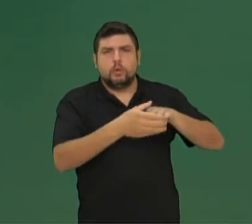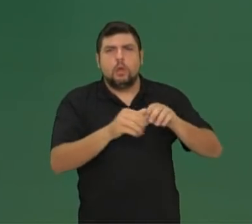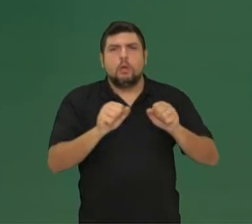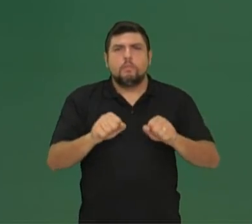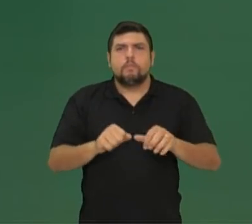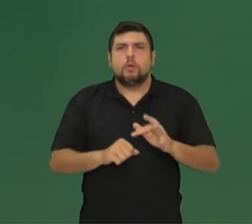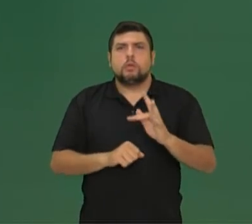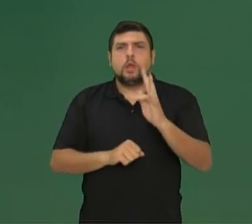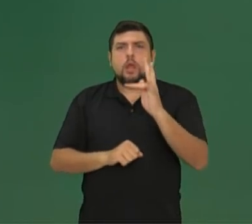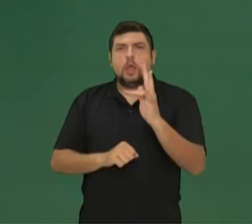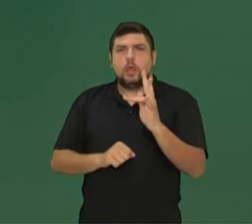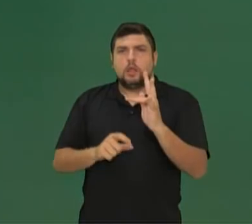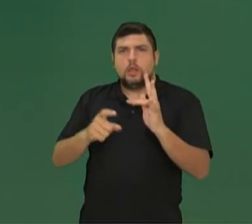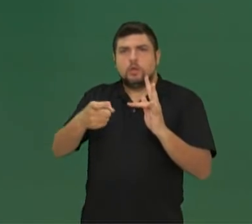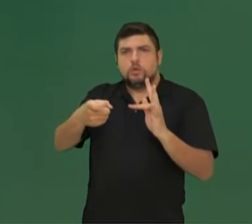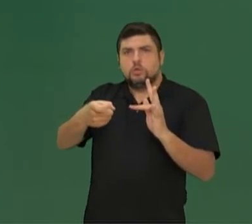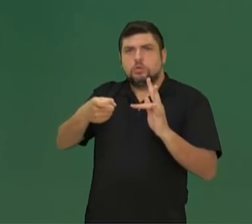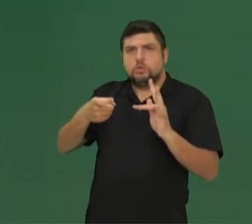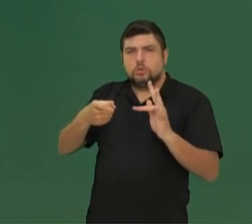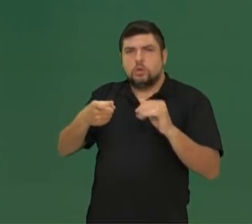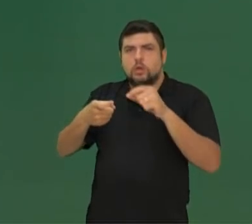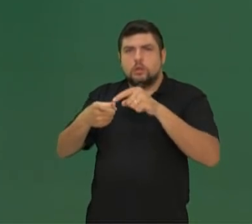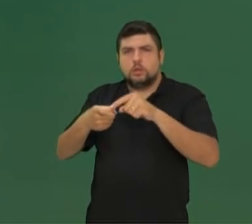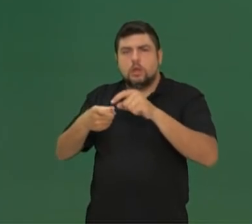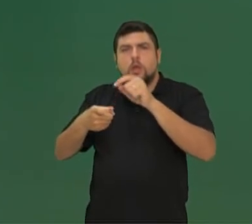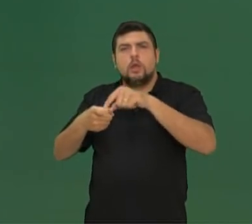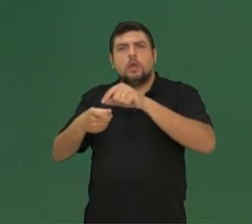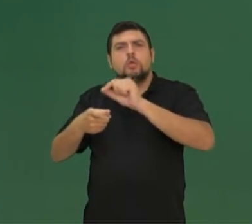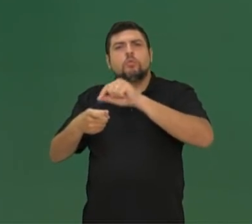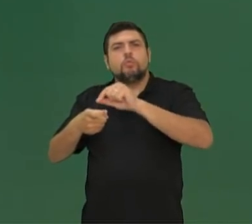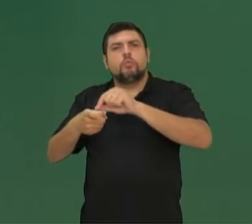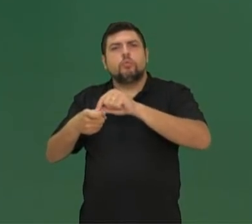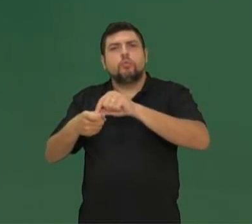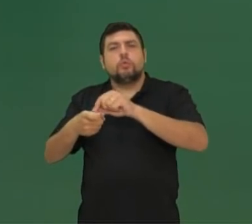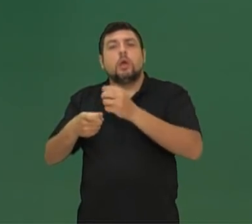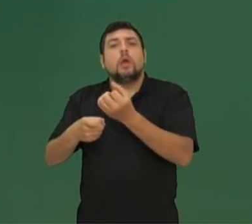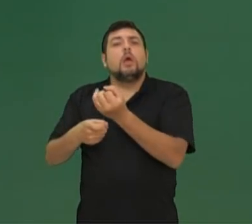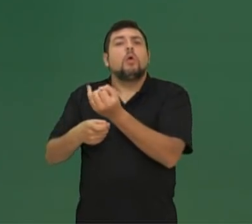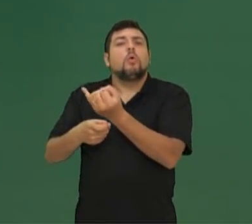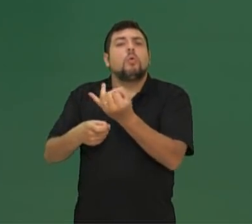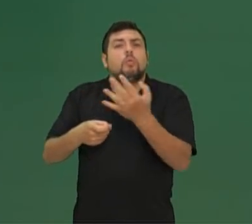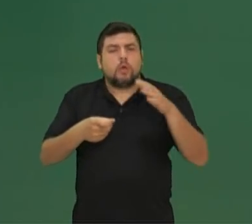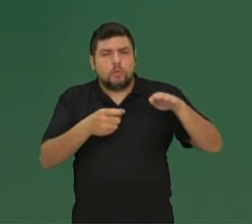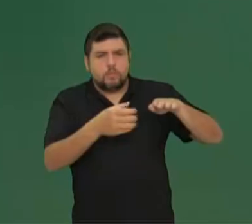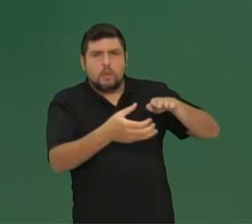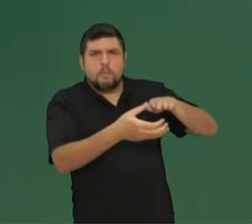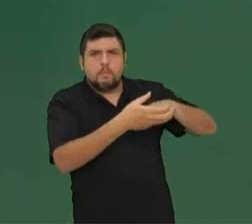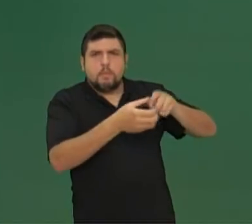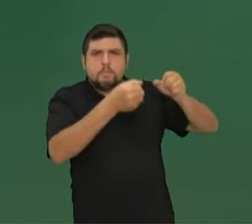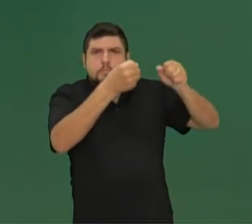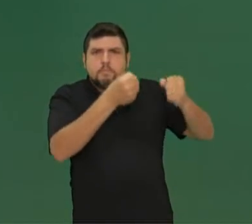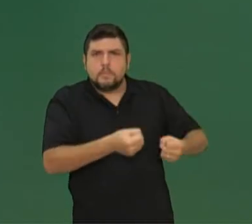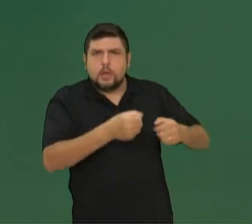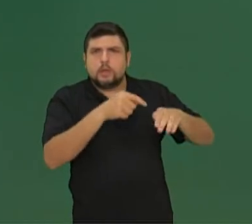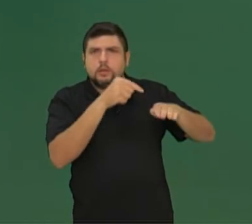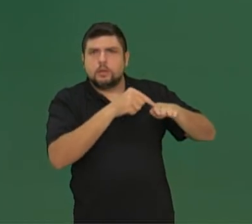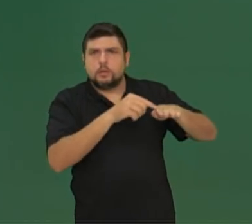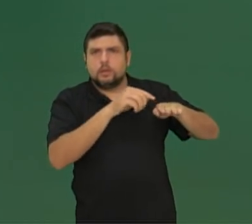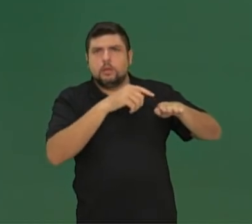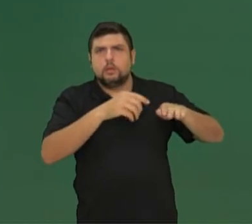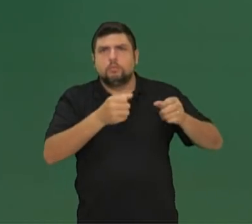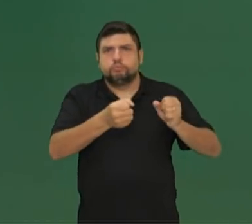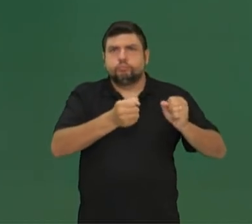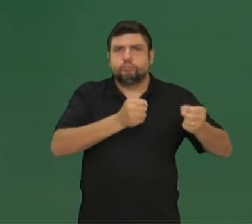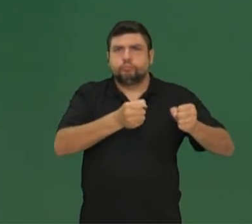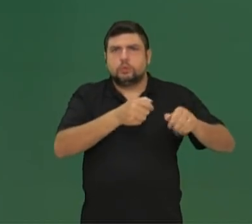que esse x é em função de quem? Da capacidade de massa, né, do trator. Então, como que eu fiz aqui? A